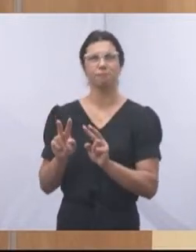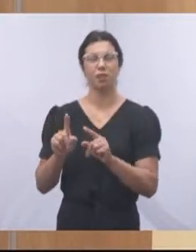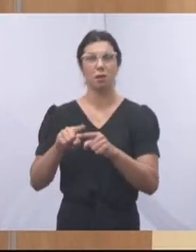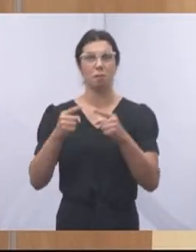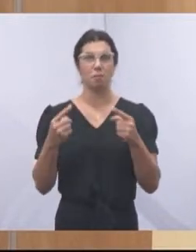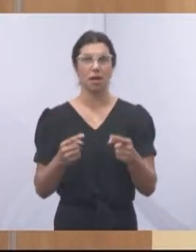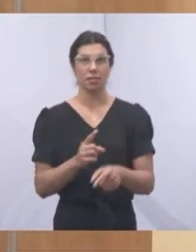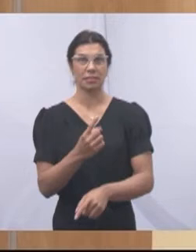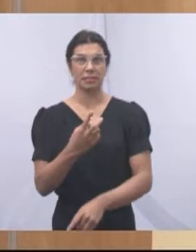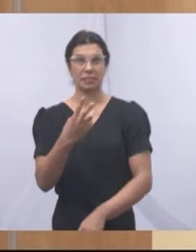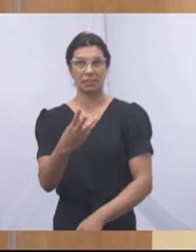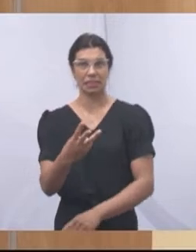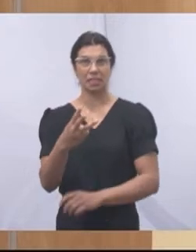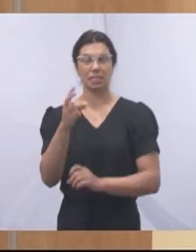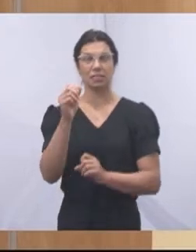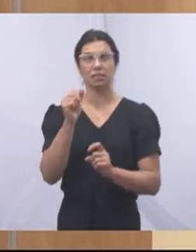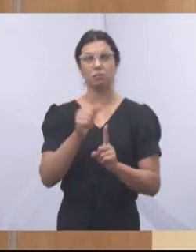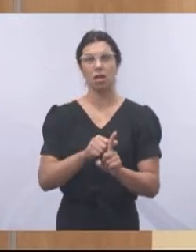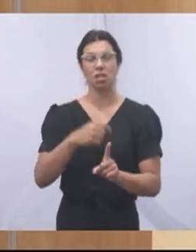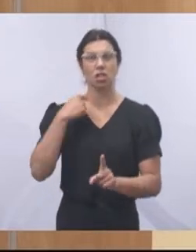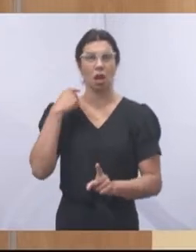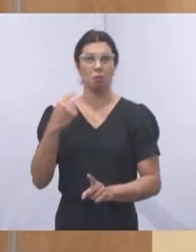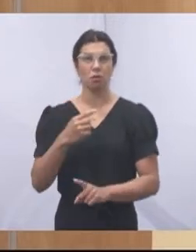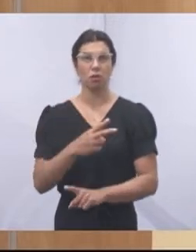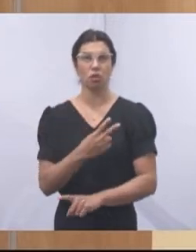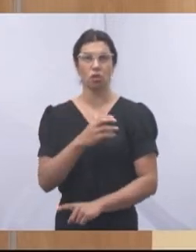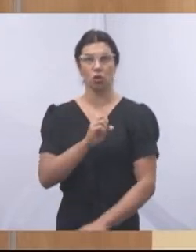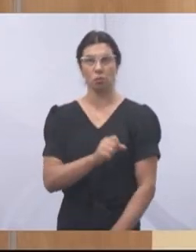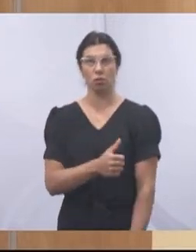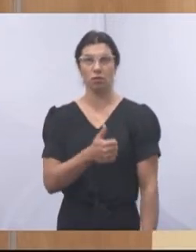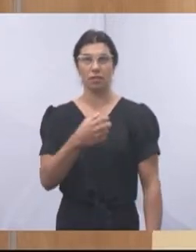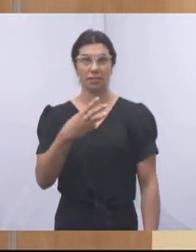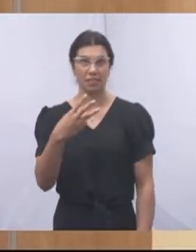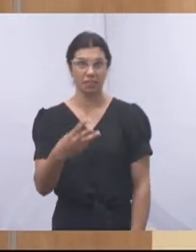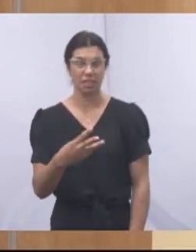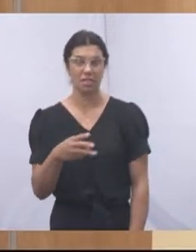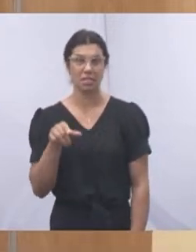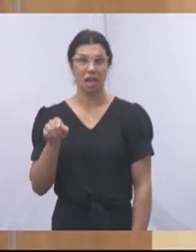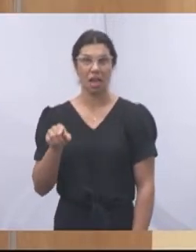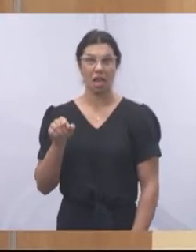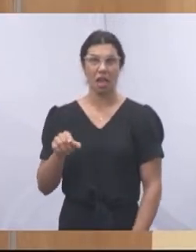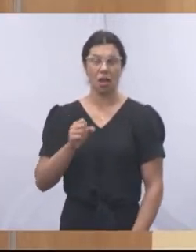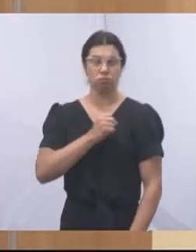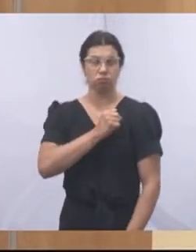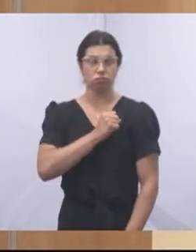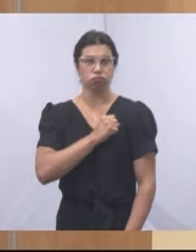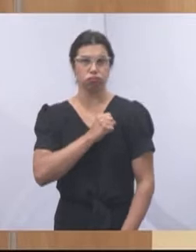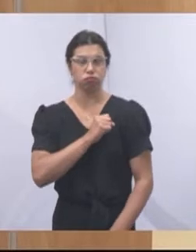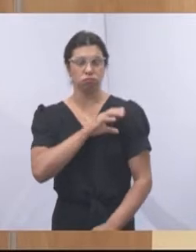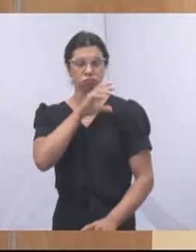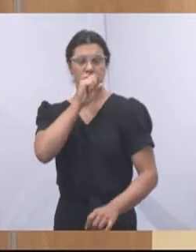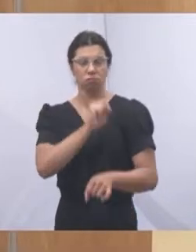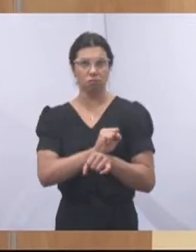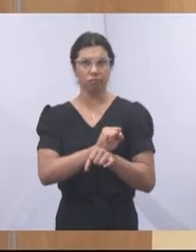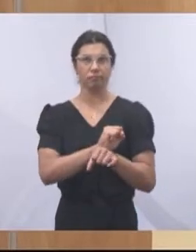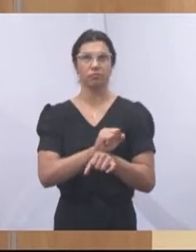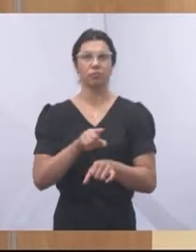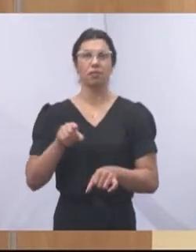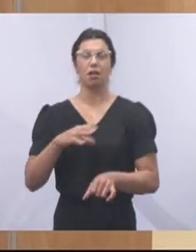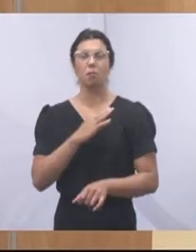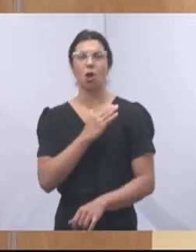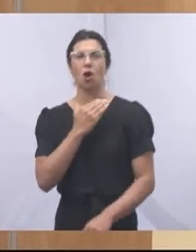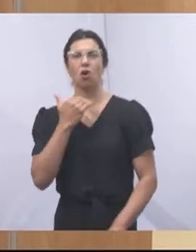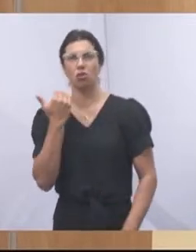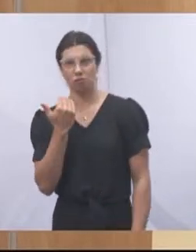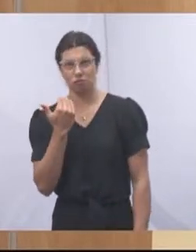De forma trágica, em 13 de abril de 2013, um infarto súbito silenciou sua presença física. Roberto